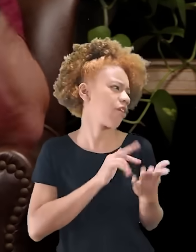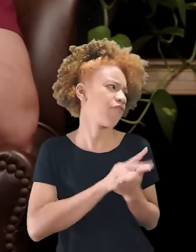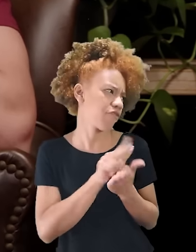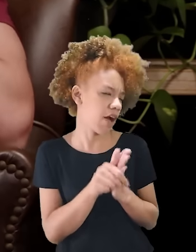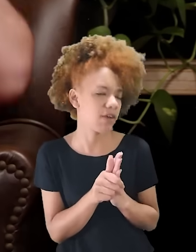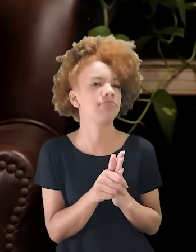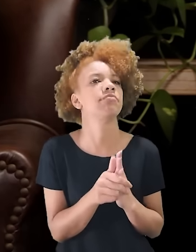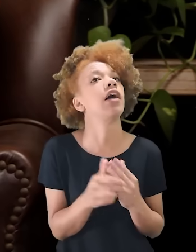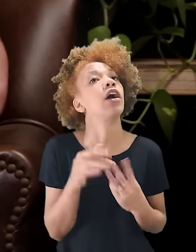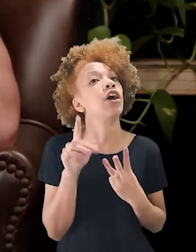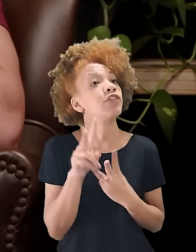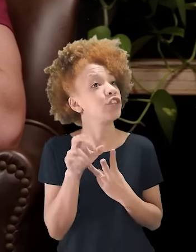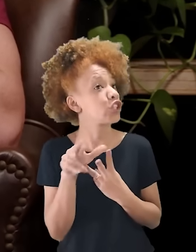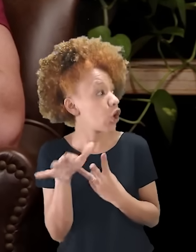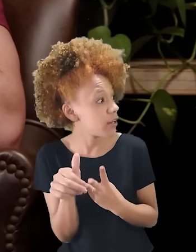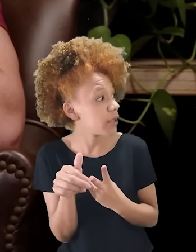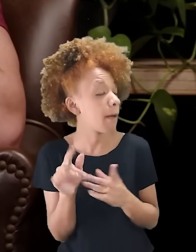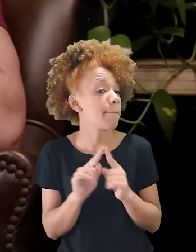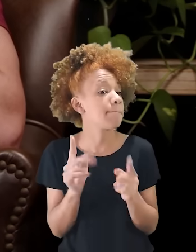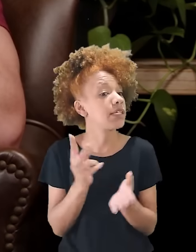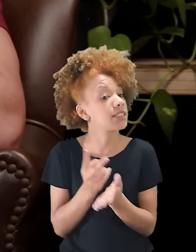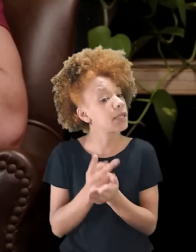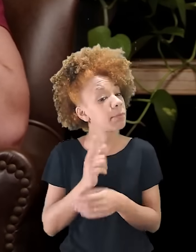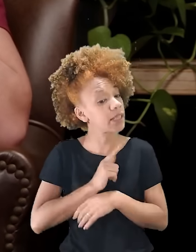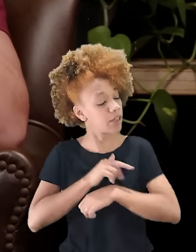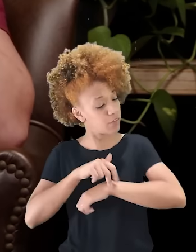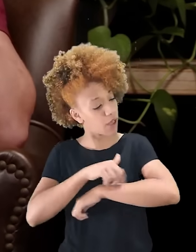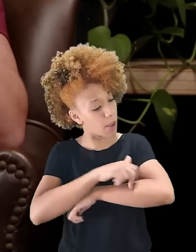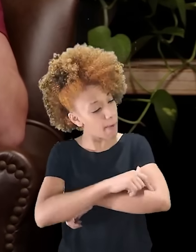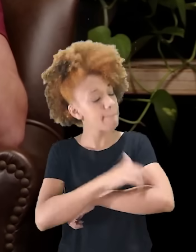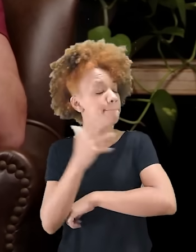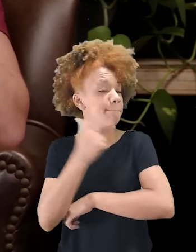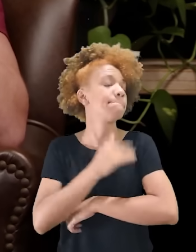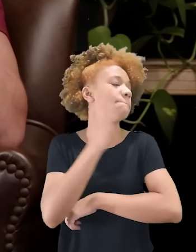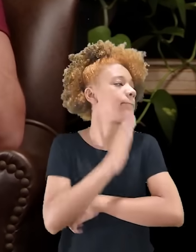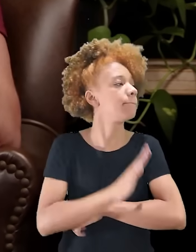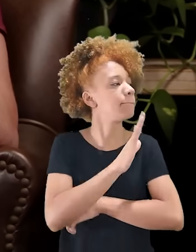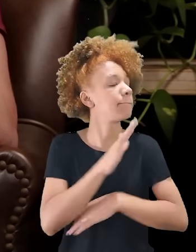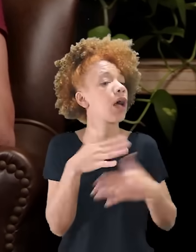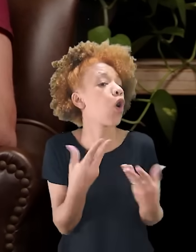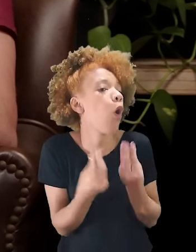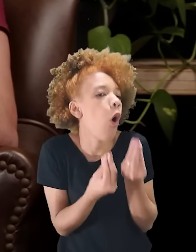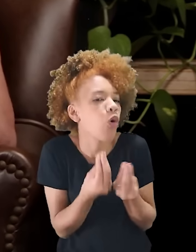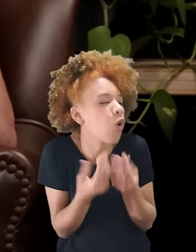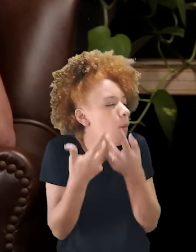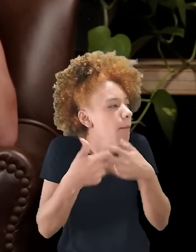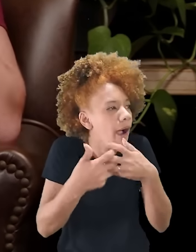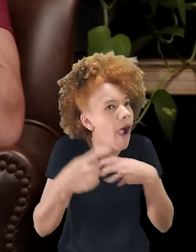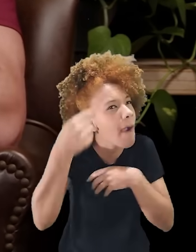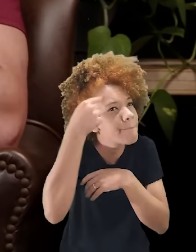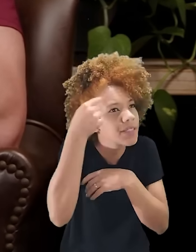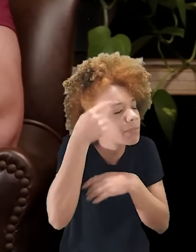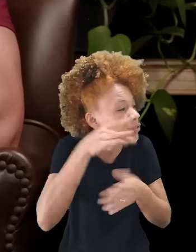várias tal que foram Vitória secr tal então assim sempre teve um universo da modelo brasileira da mulher brasileira Como que é o universo